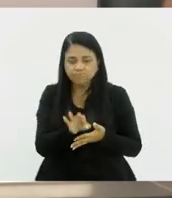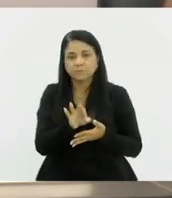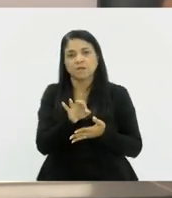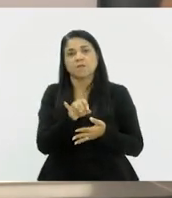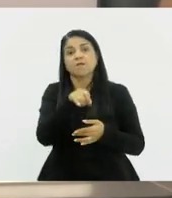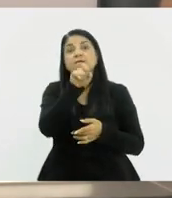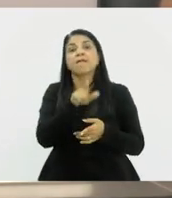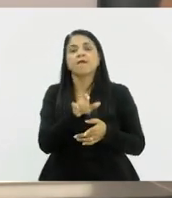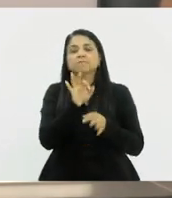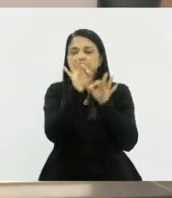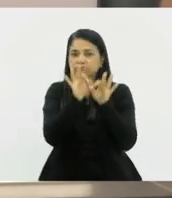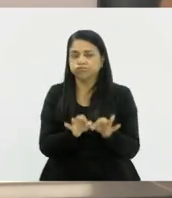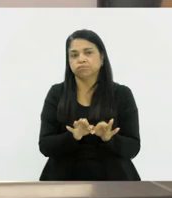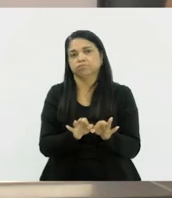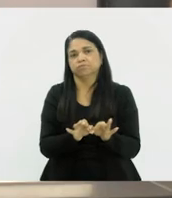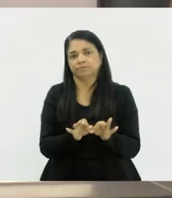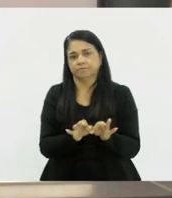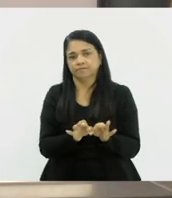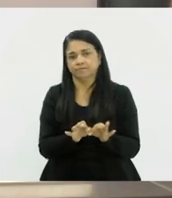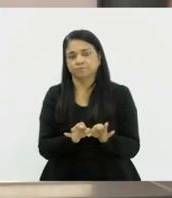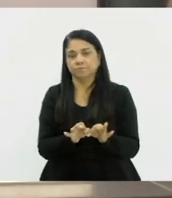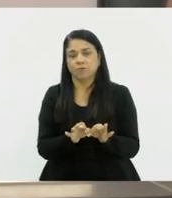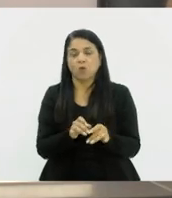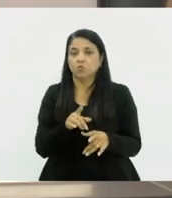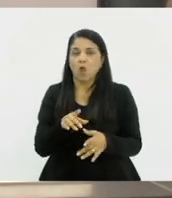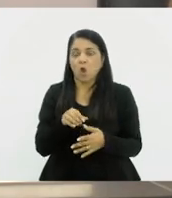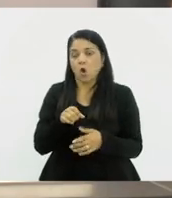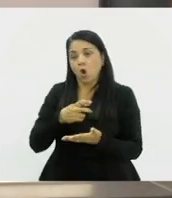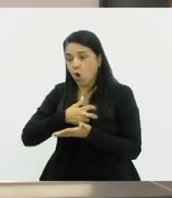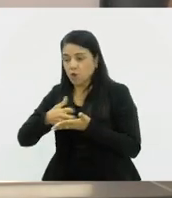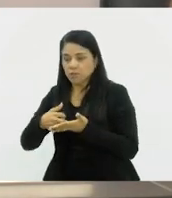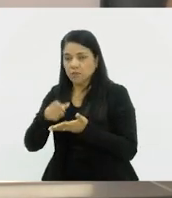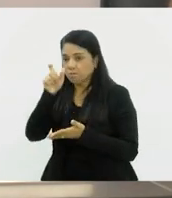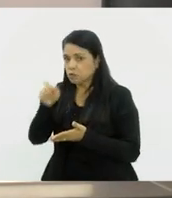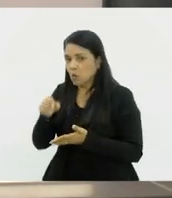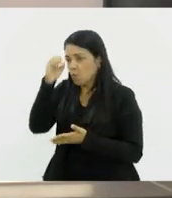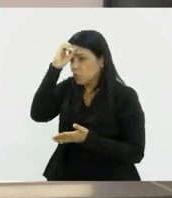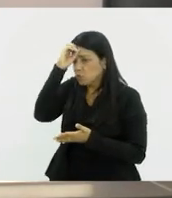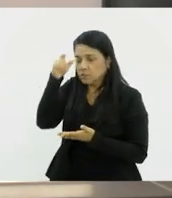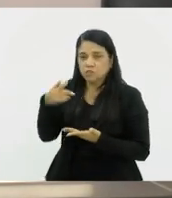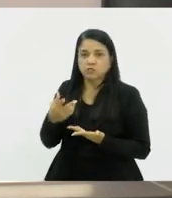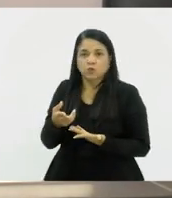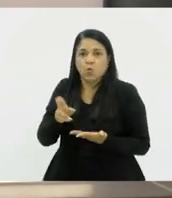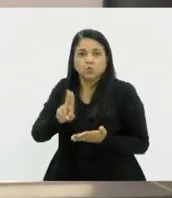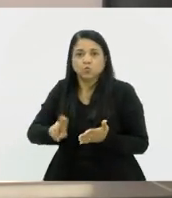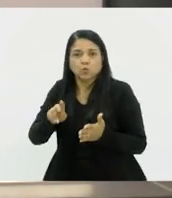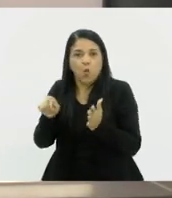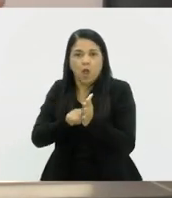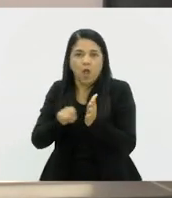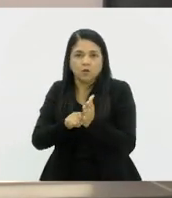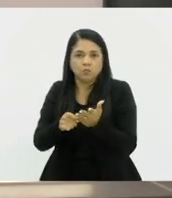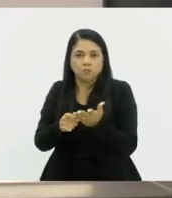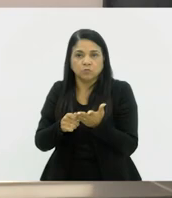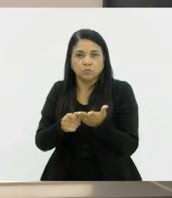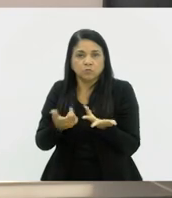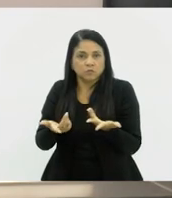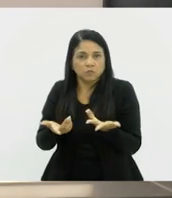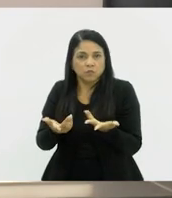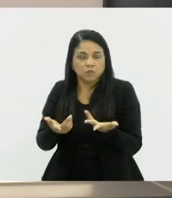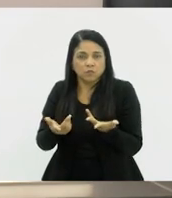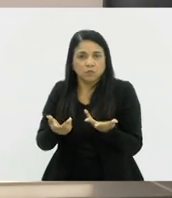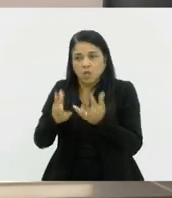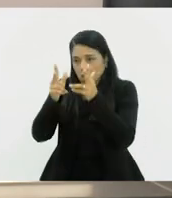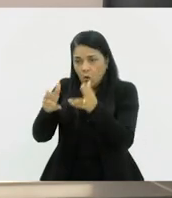condenar uma pessoa né condenar um inocente condenar um usuário como traficante Mas respondendo